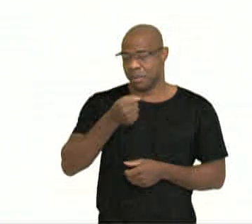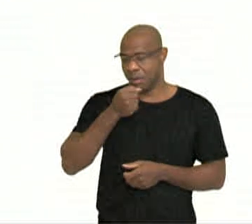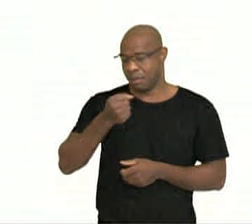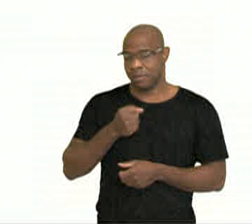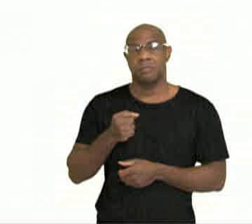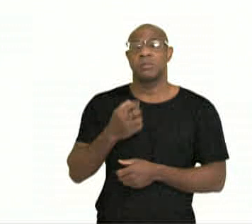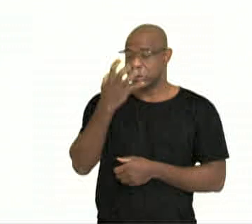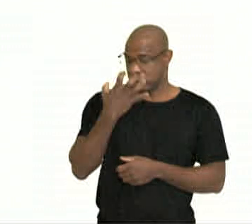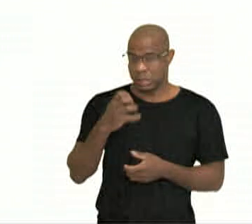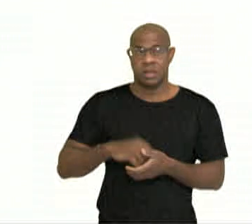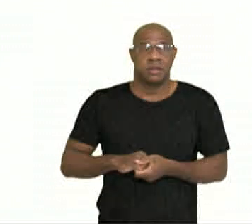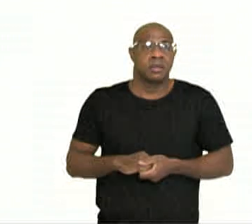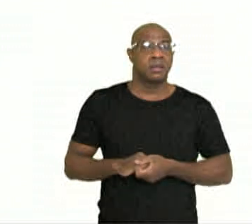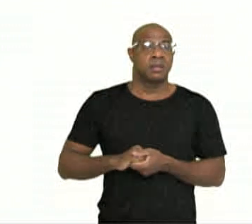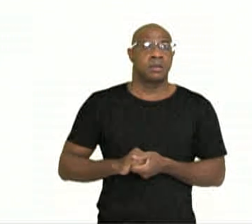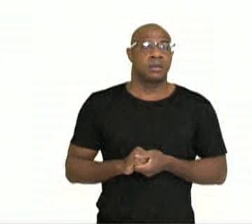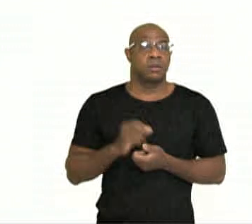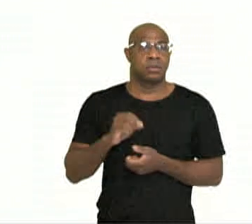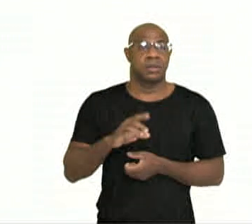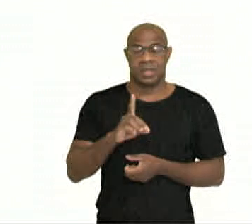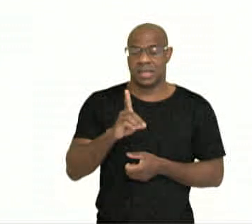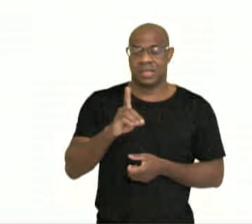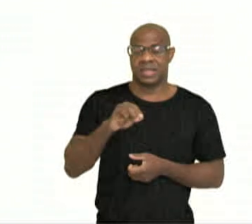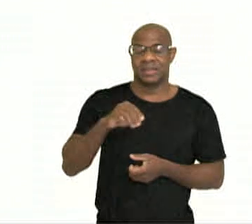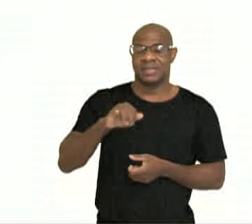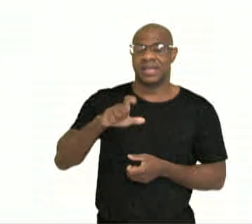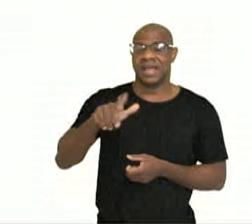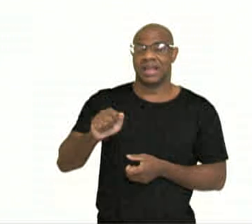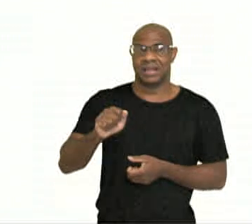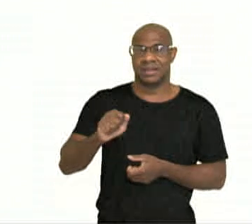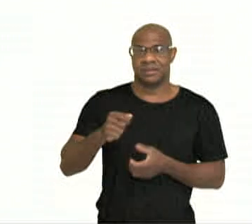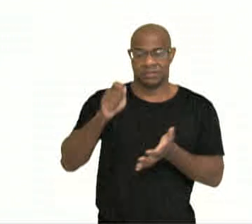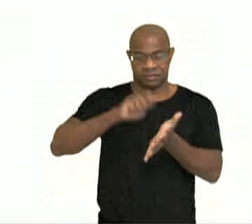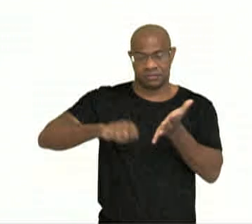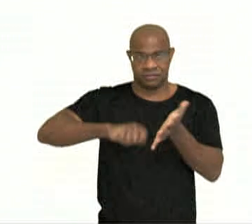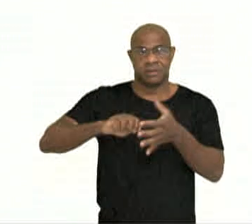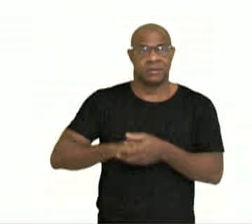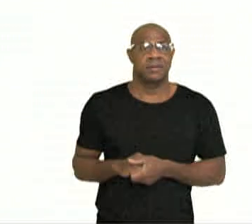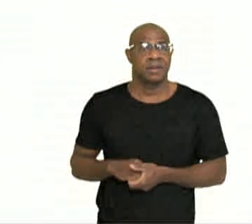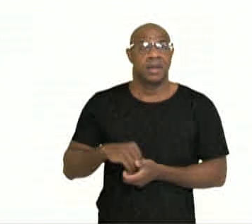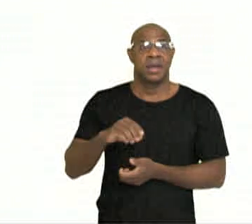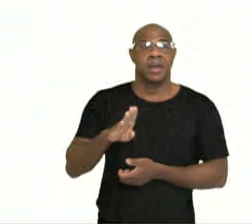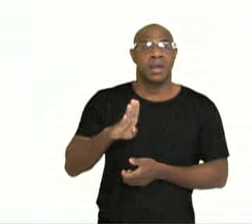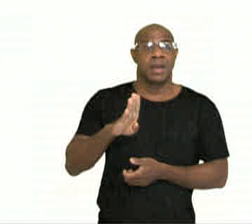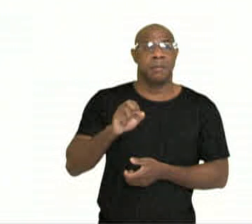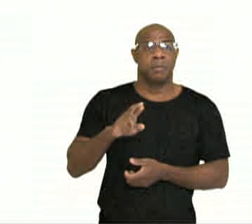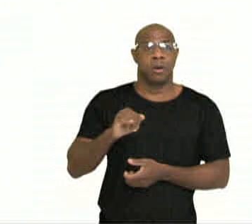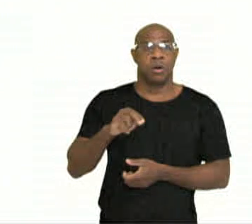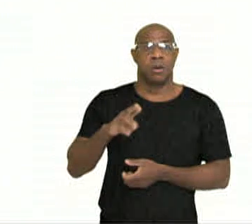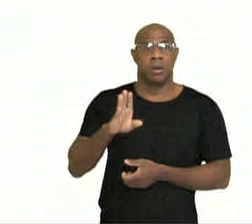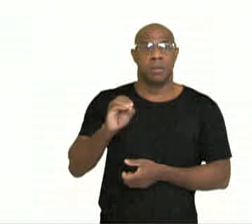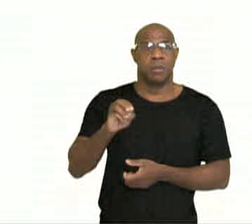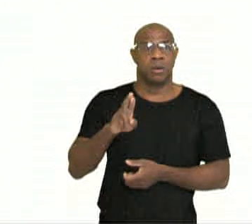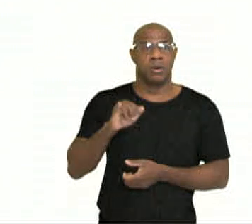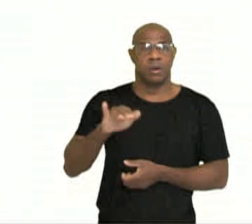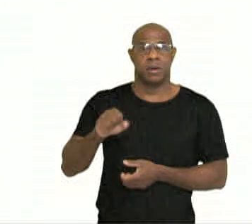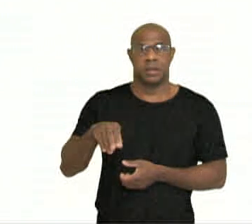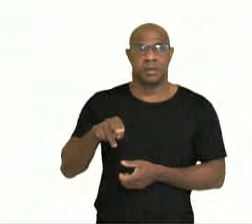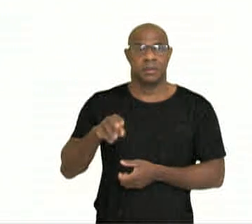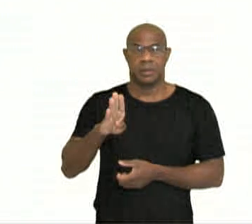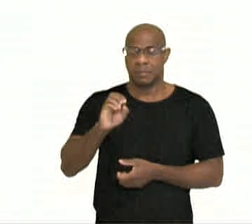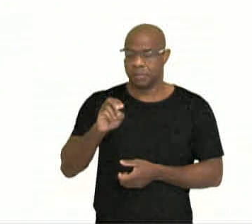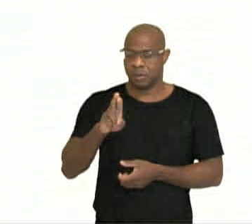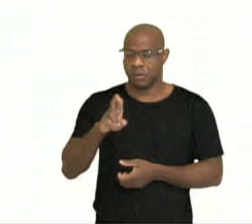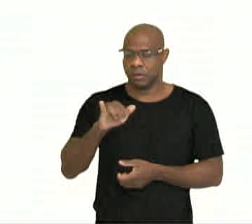brasileiro e escrita por Daniela Pinheiro. Caro Boris Casoy, certamente você não